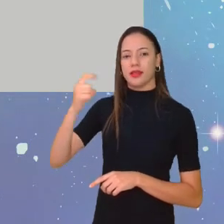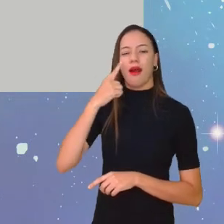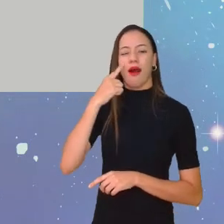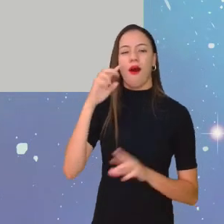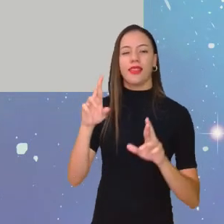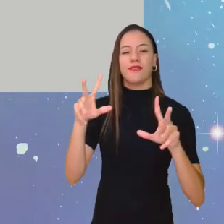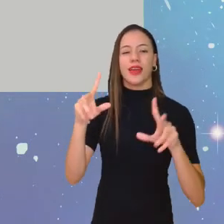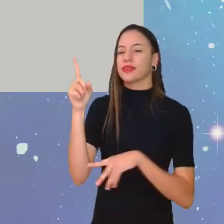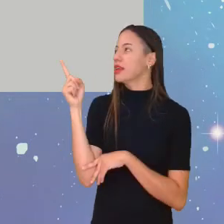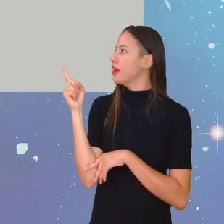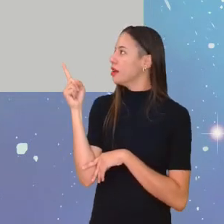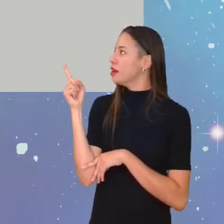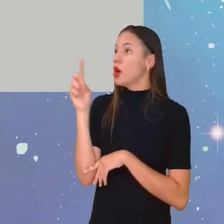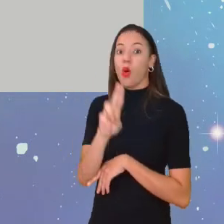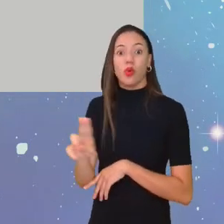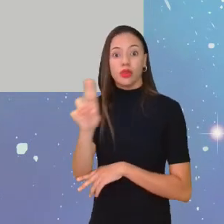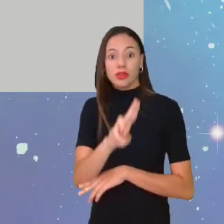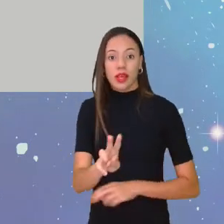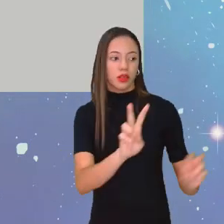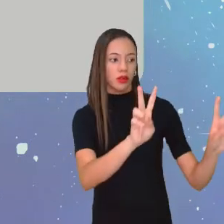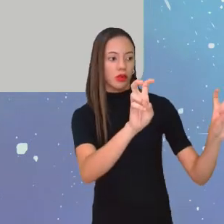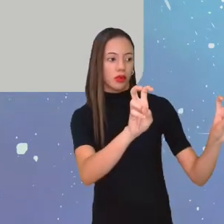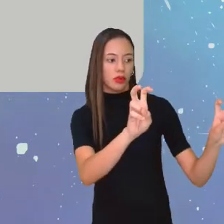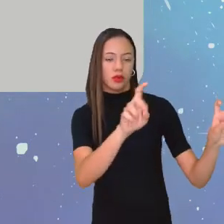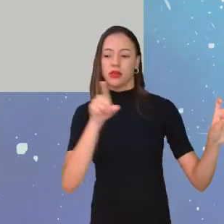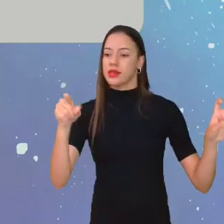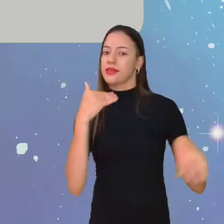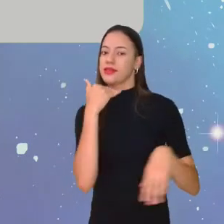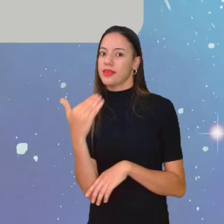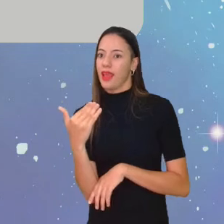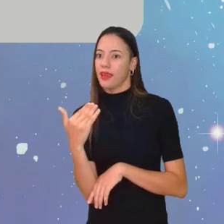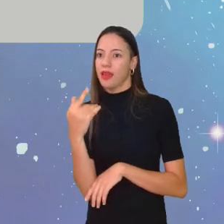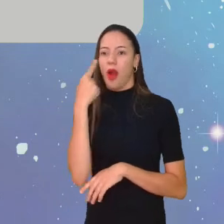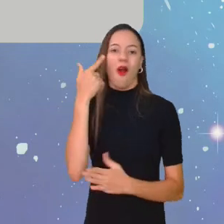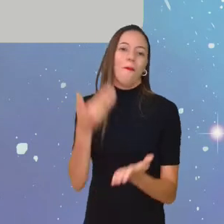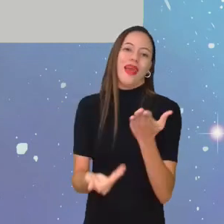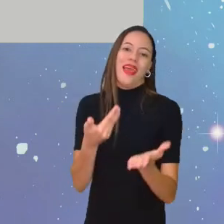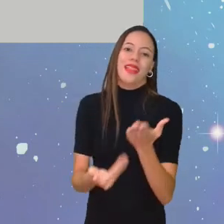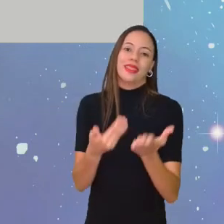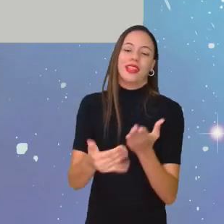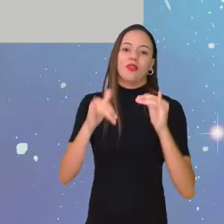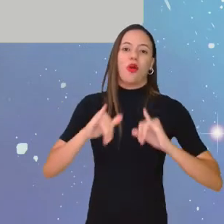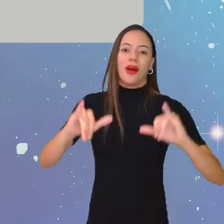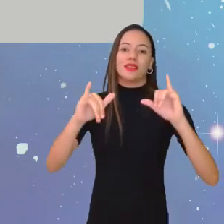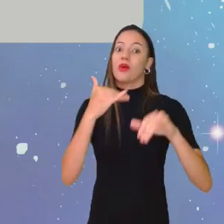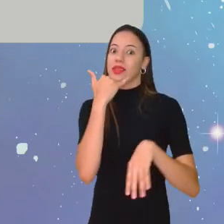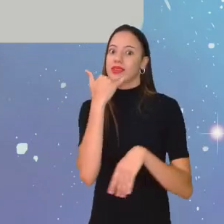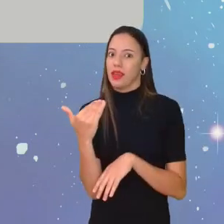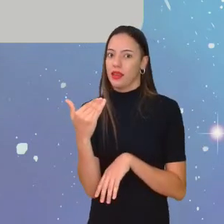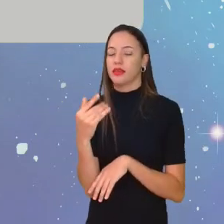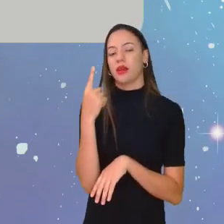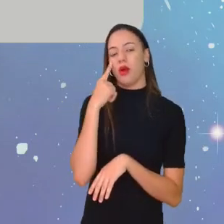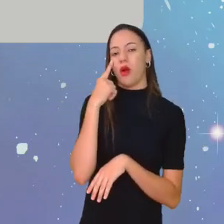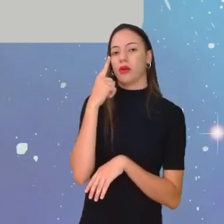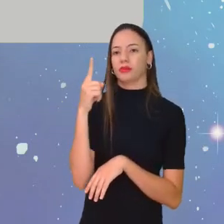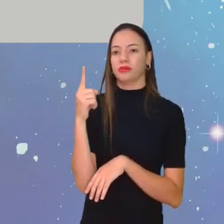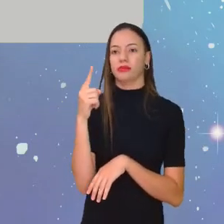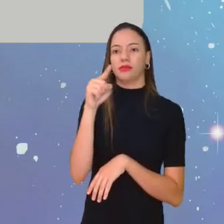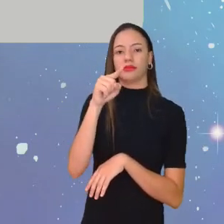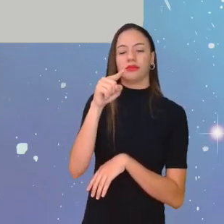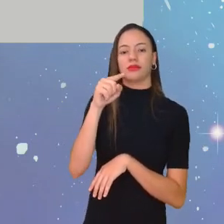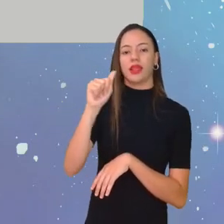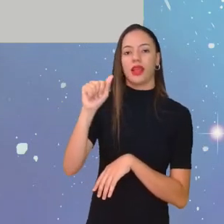busca por aspas, quantas informações a mais você pega, né? Sinal de asterisco, né? Então, se eu pegar ali, ó,